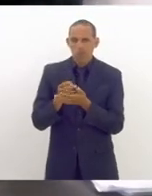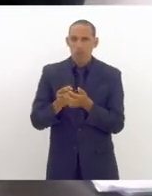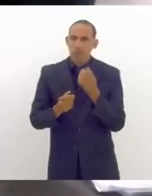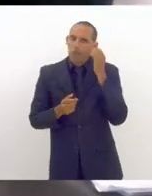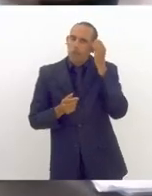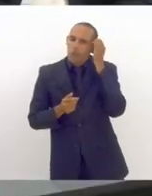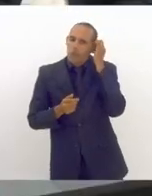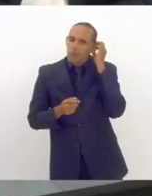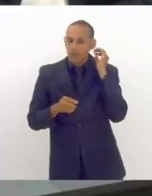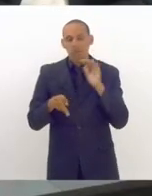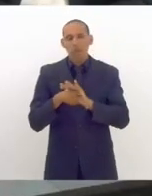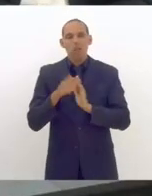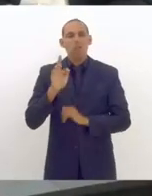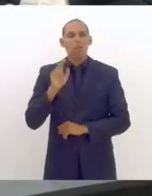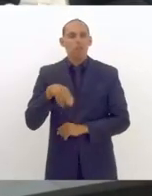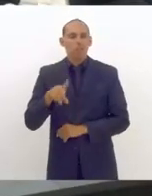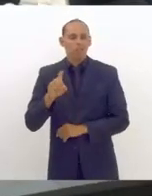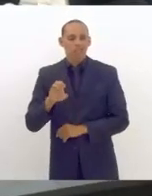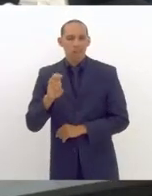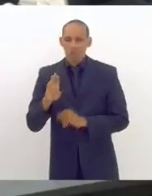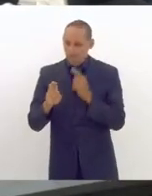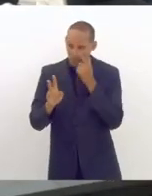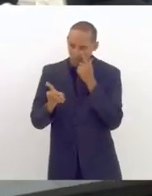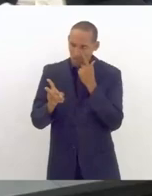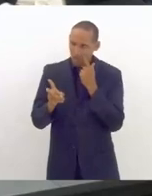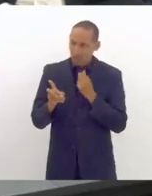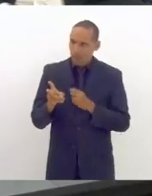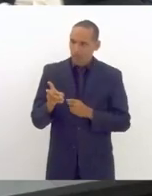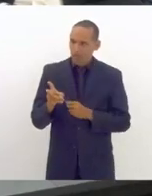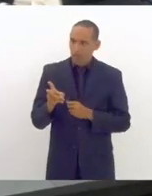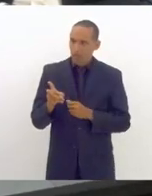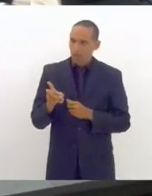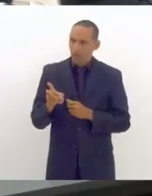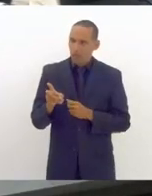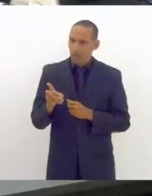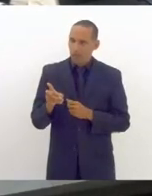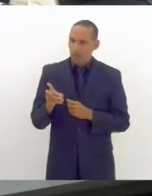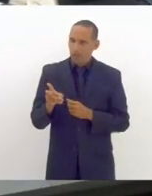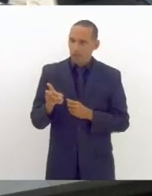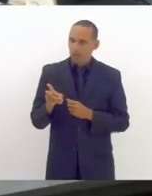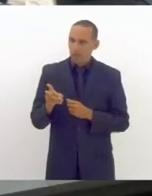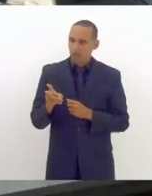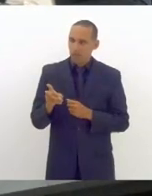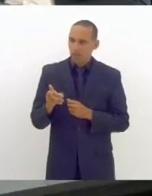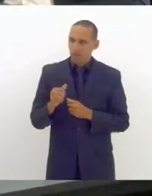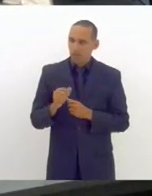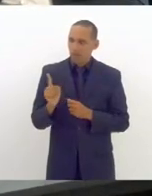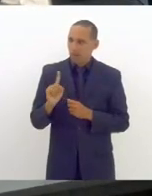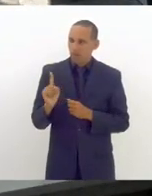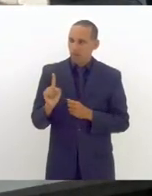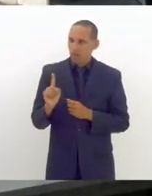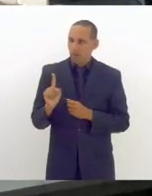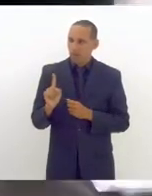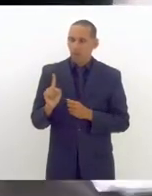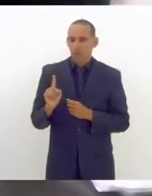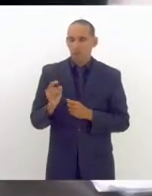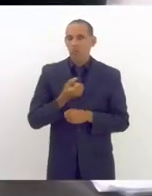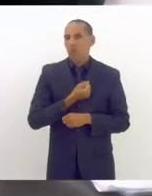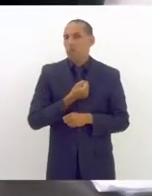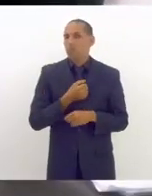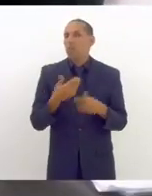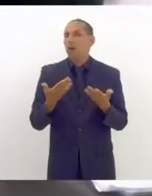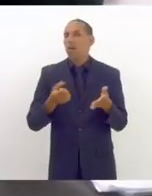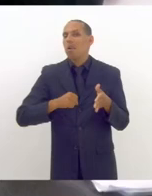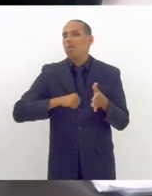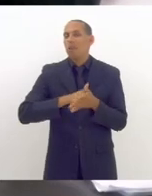do fundeb continua é isso é isso aí Essa ordem de grandeza Qual é o número do